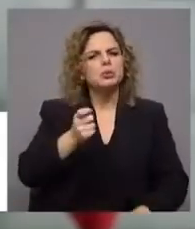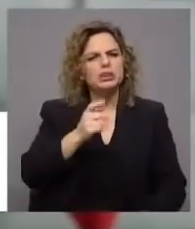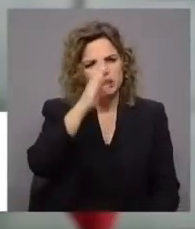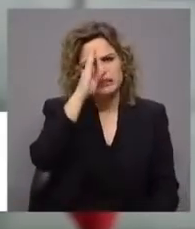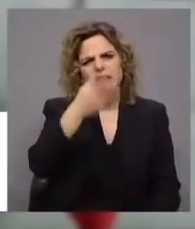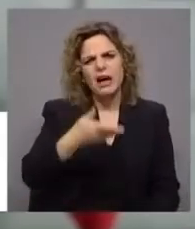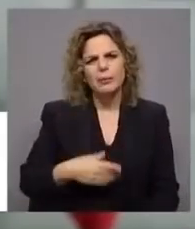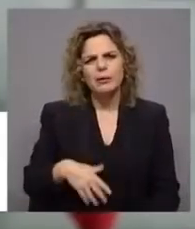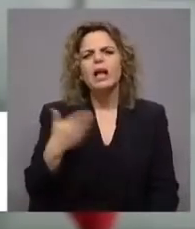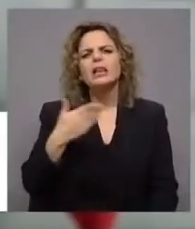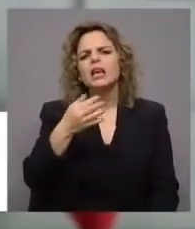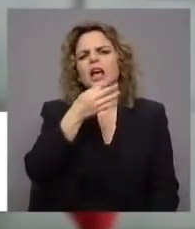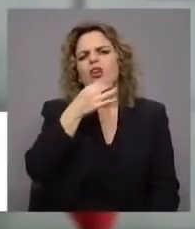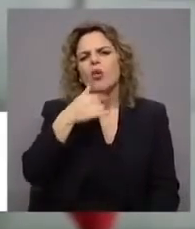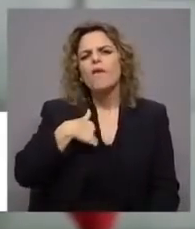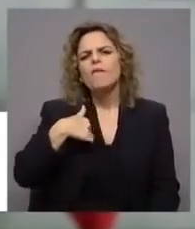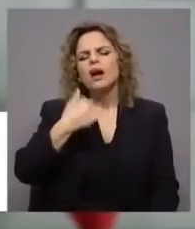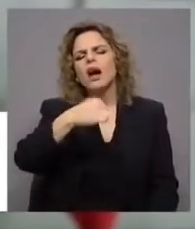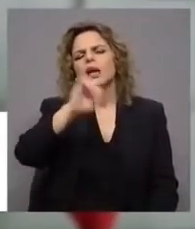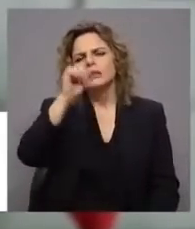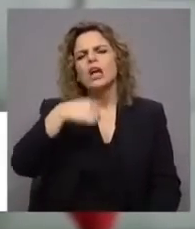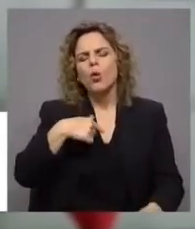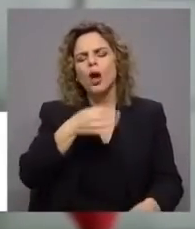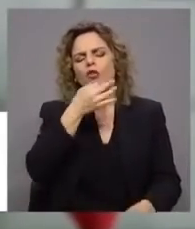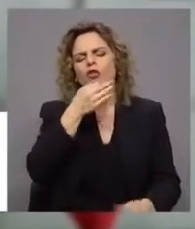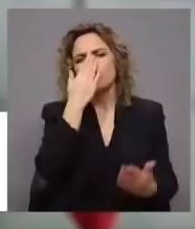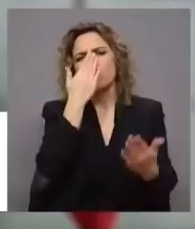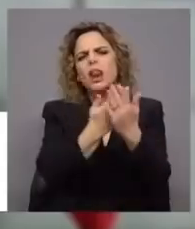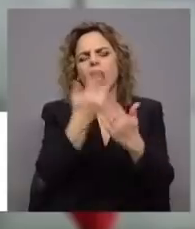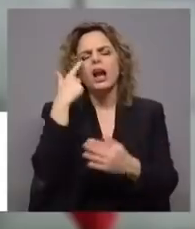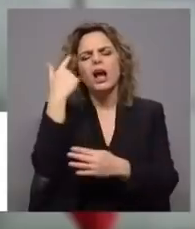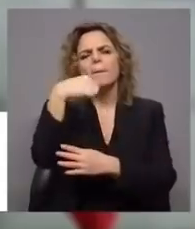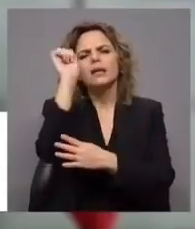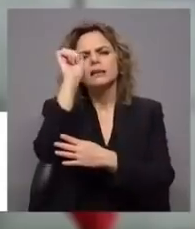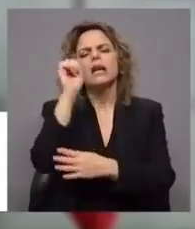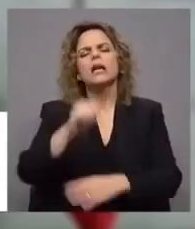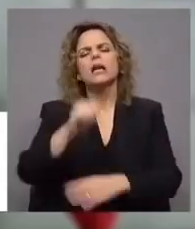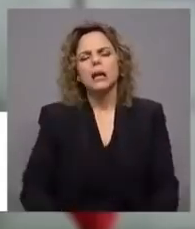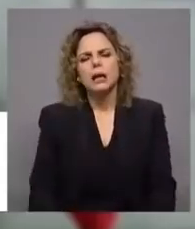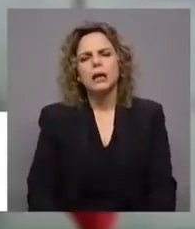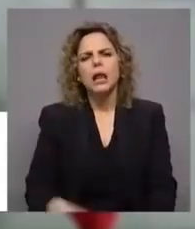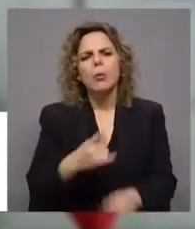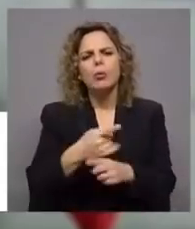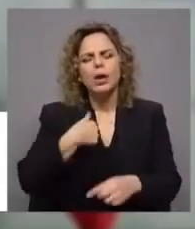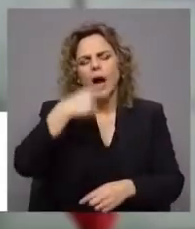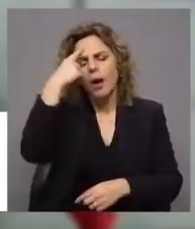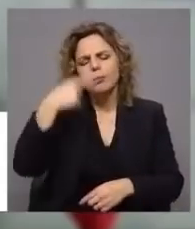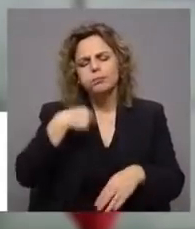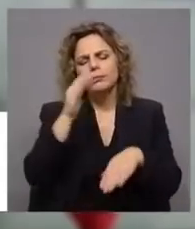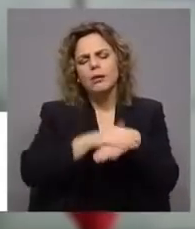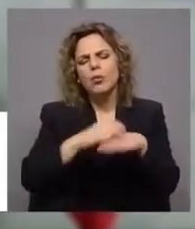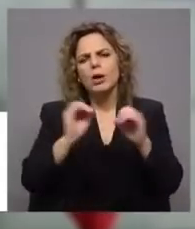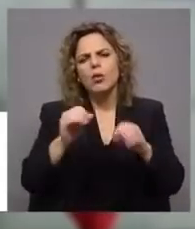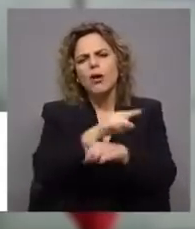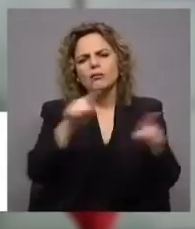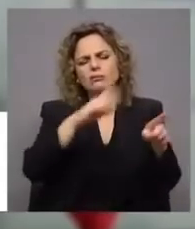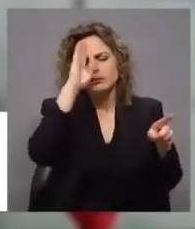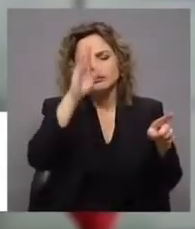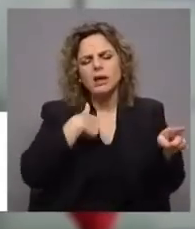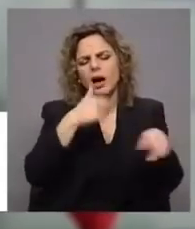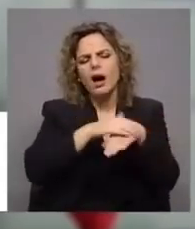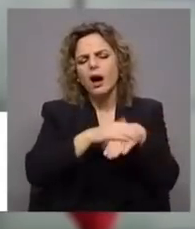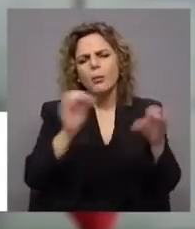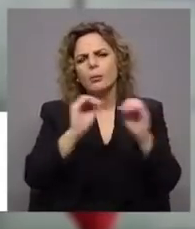de conversar comigo de cabeça erguida como eu vou conversar com eles. Porque eu sei que eu sou inocente, eles sabem que eu sou